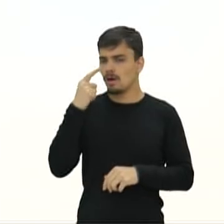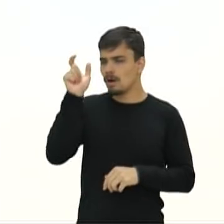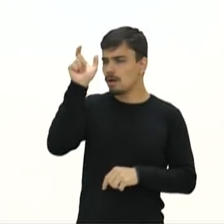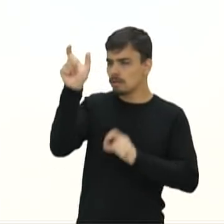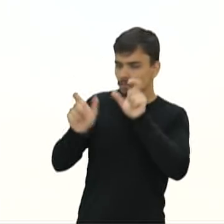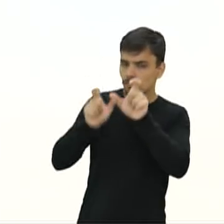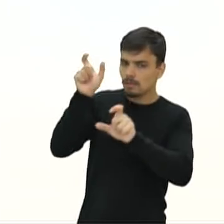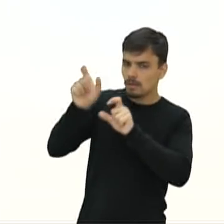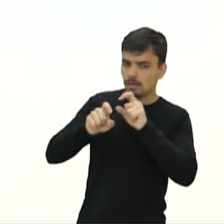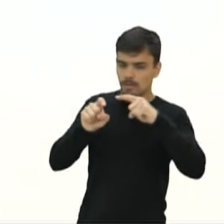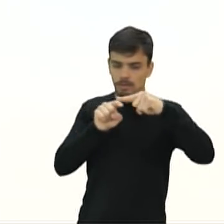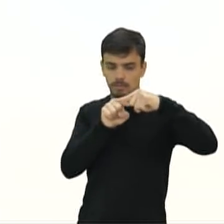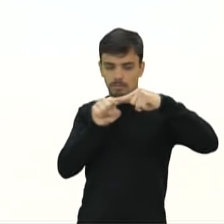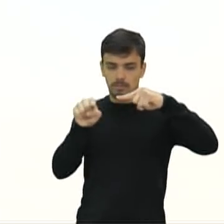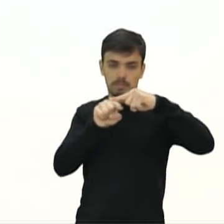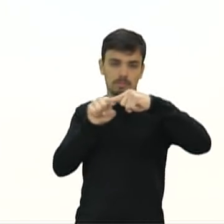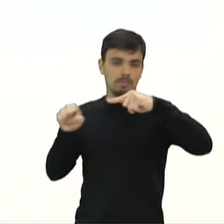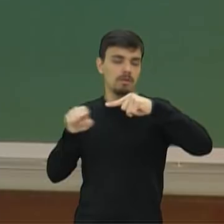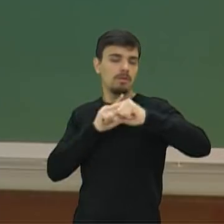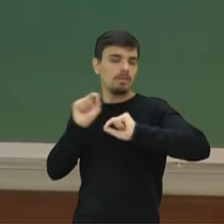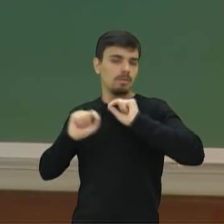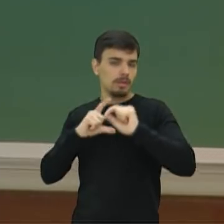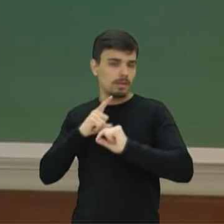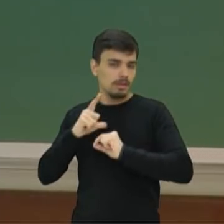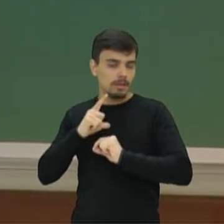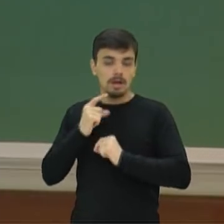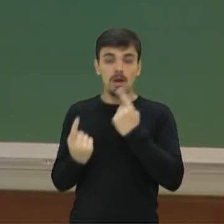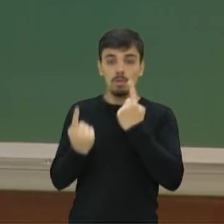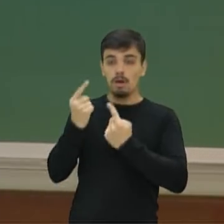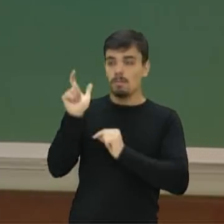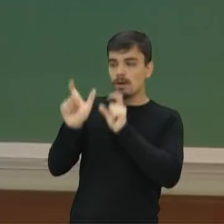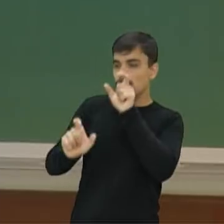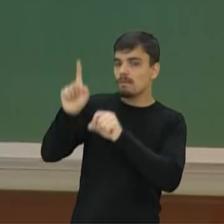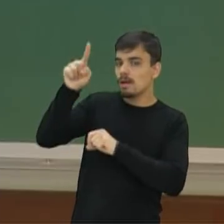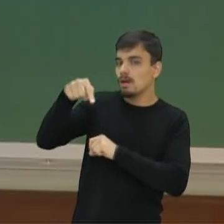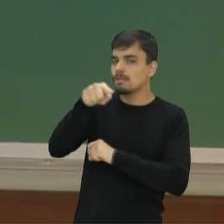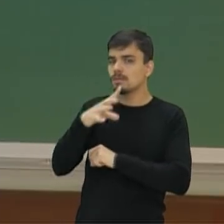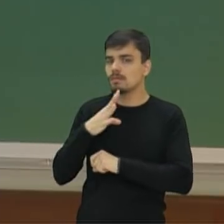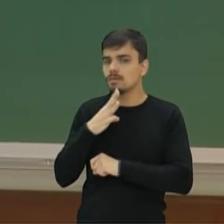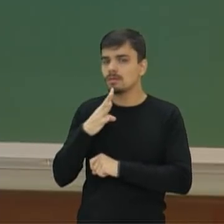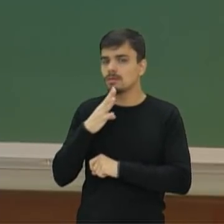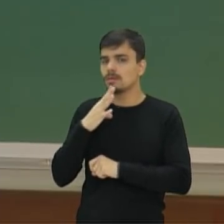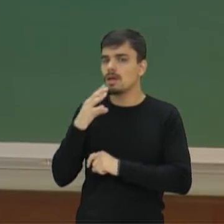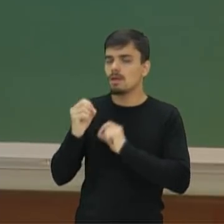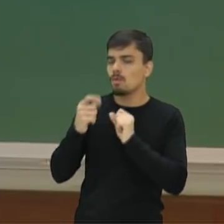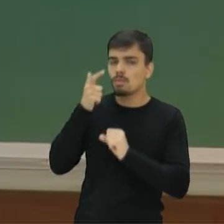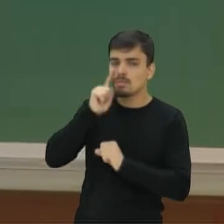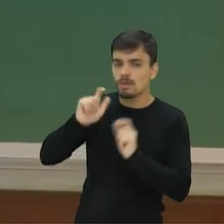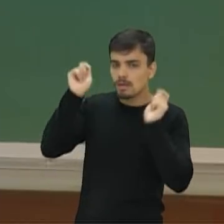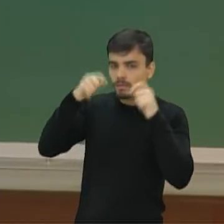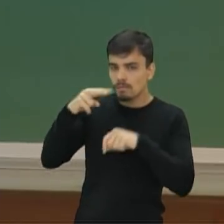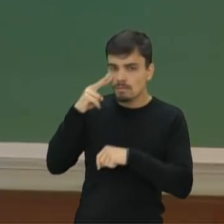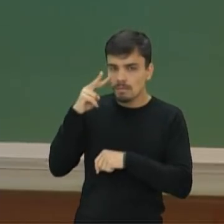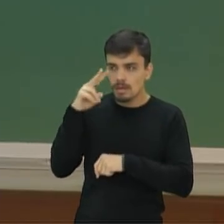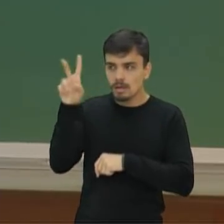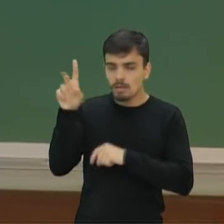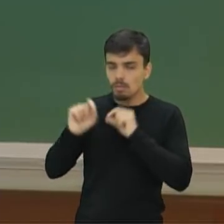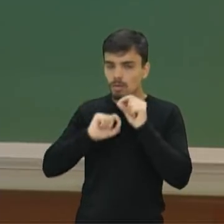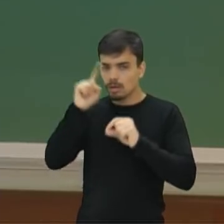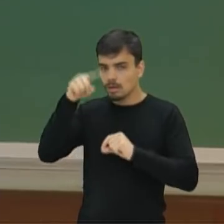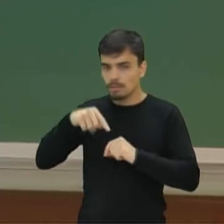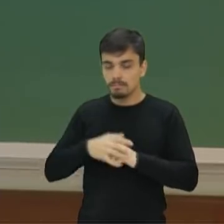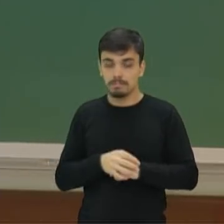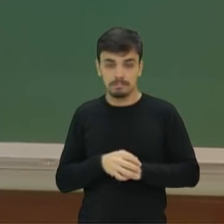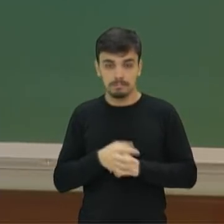palavrinhas sublinhadas, dá uma olhadinha aqui. Que palavras são essas? Você consegue ver que palavras são essas? O que eu quero que